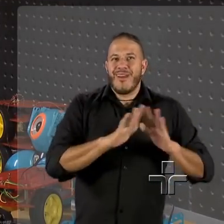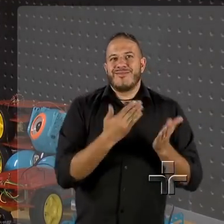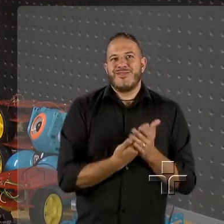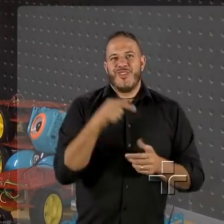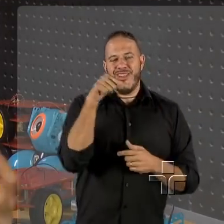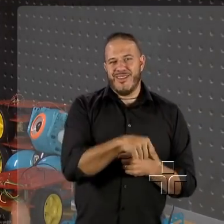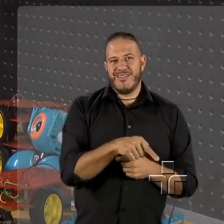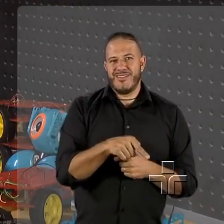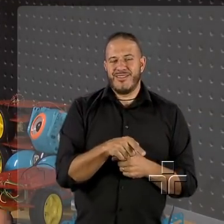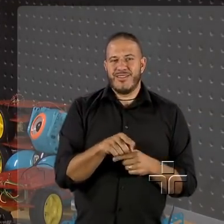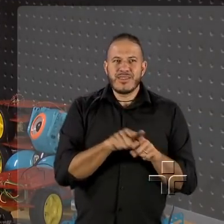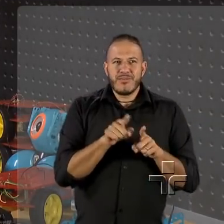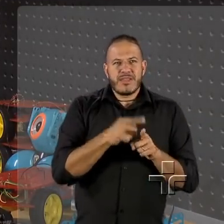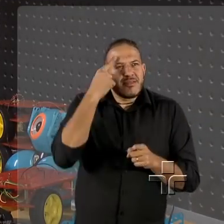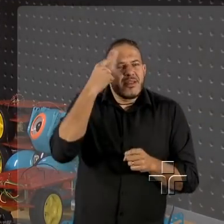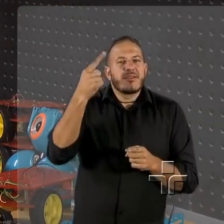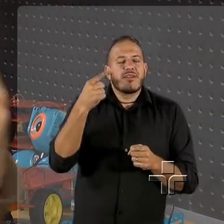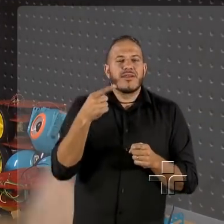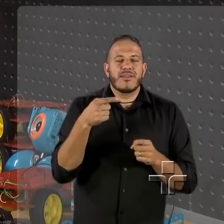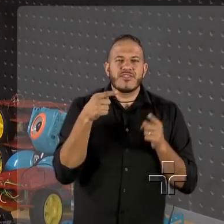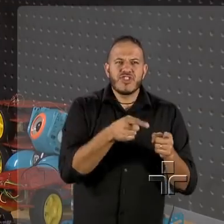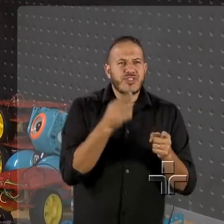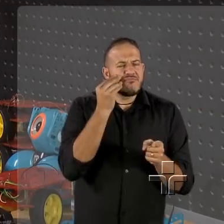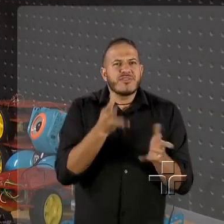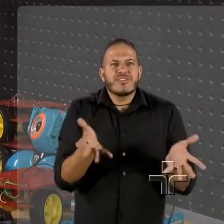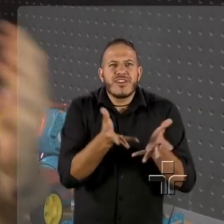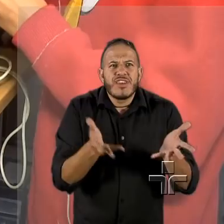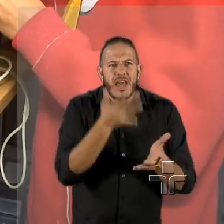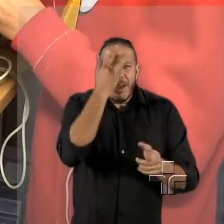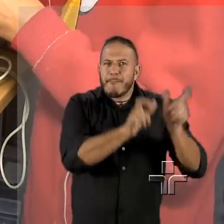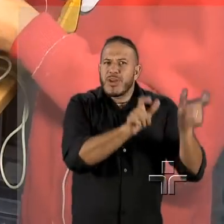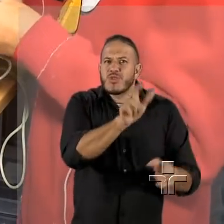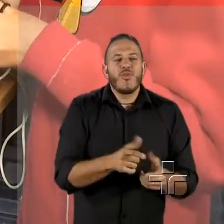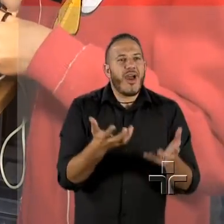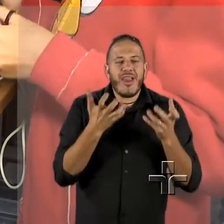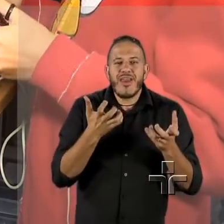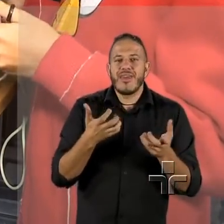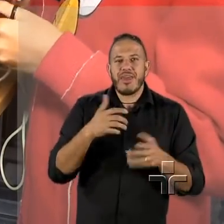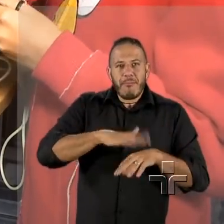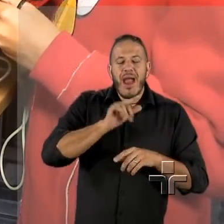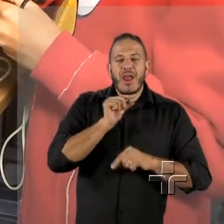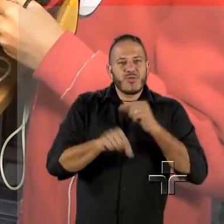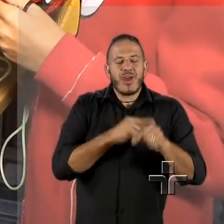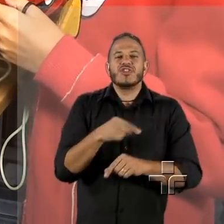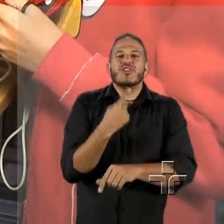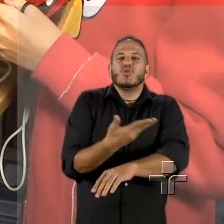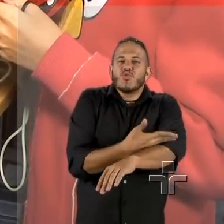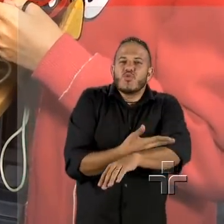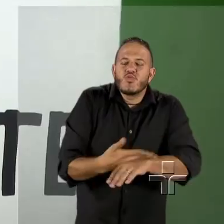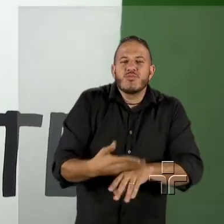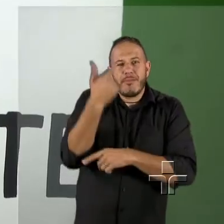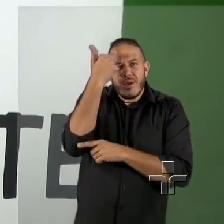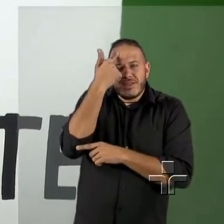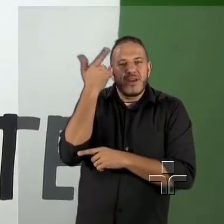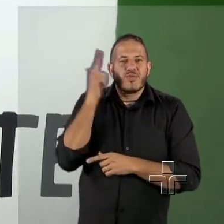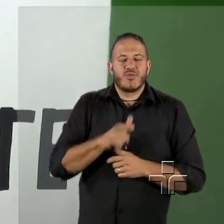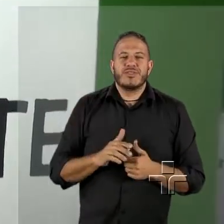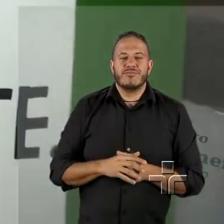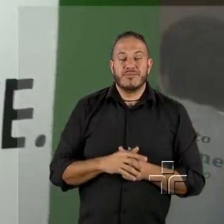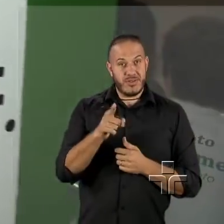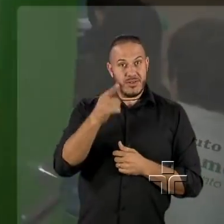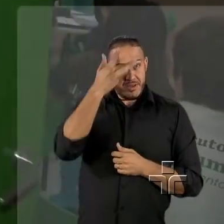que os estudantes avancem em pesquisas científicas e tecnológicas. Nós também queremos que, através desses processos, eles